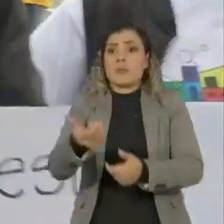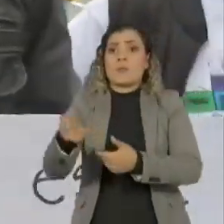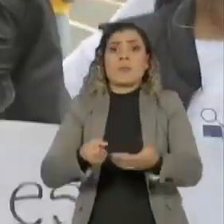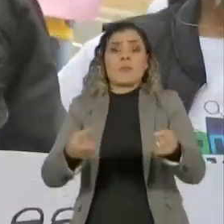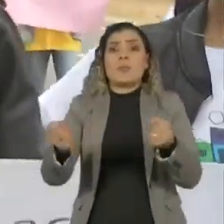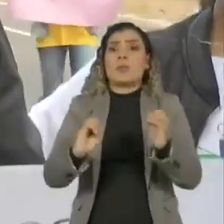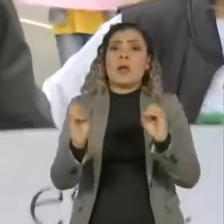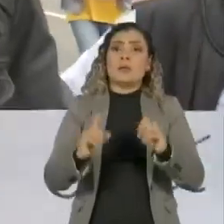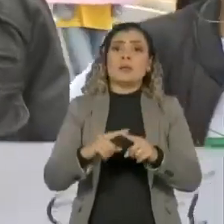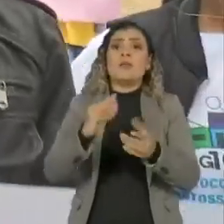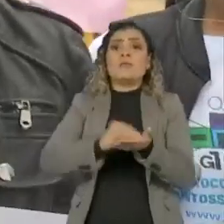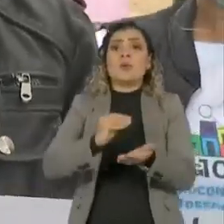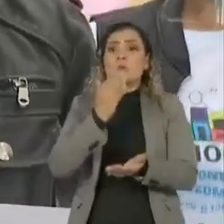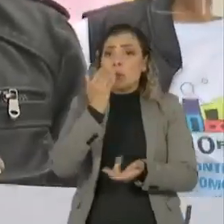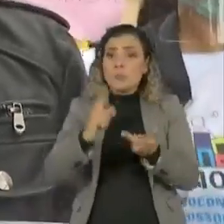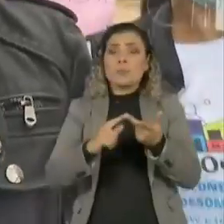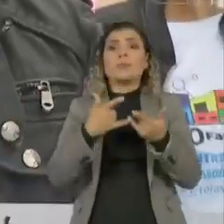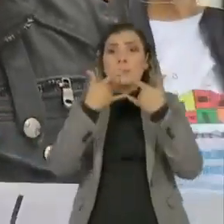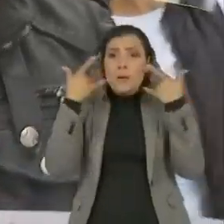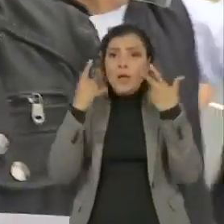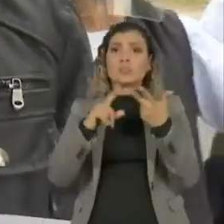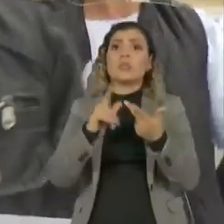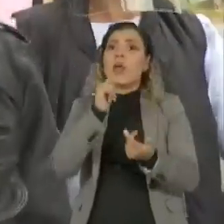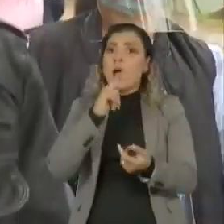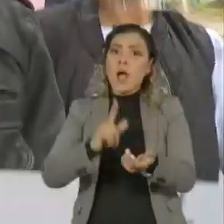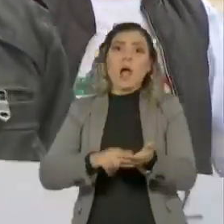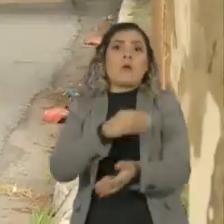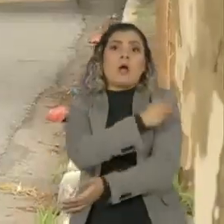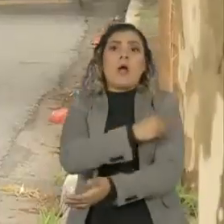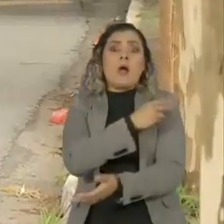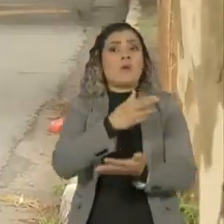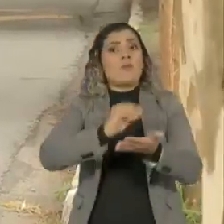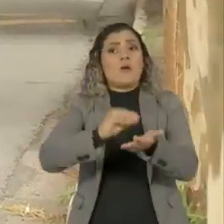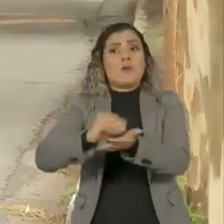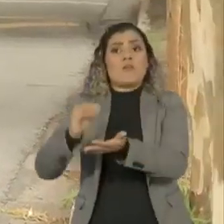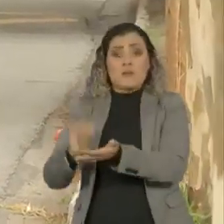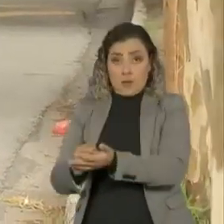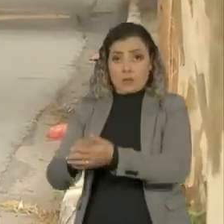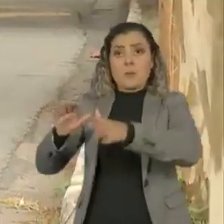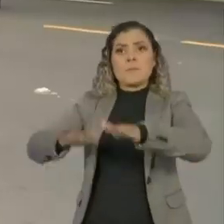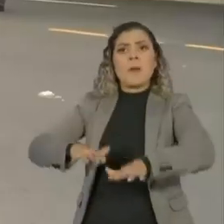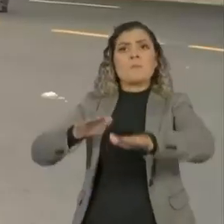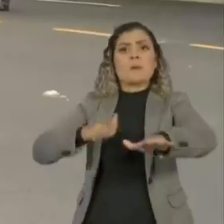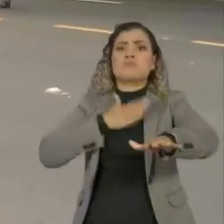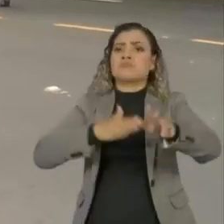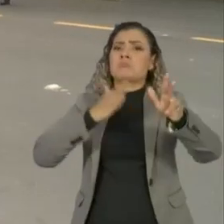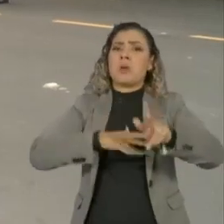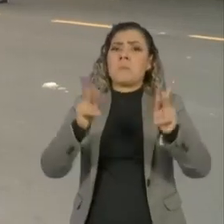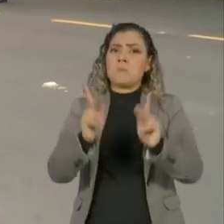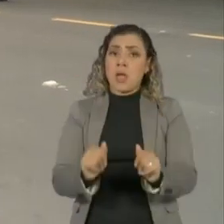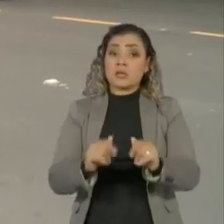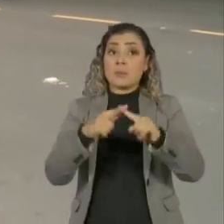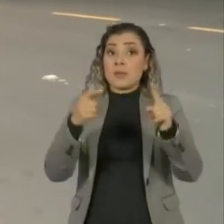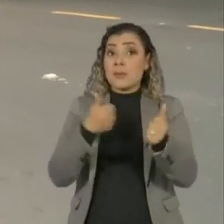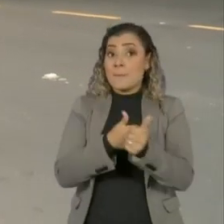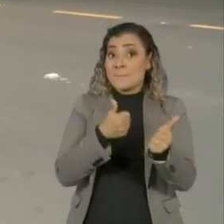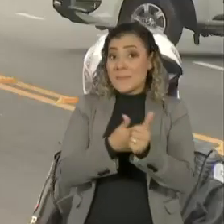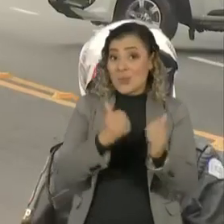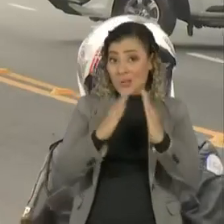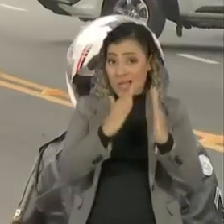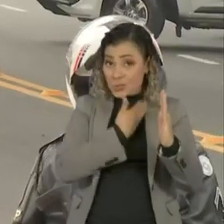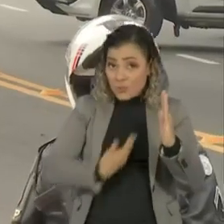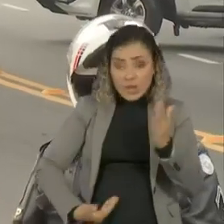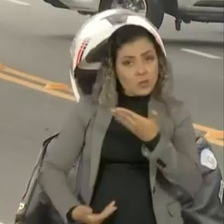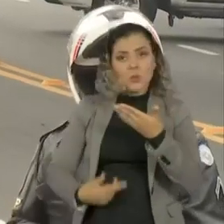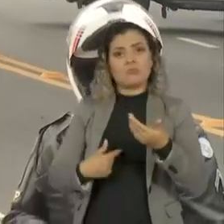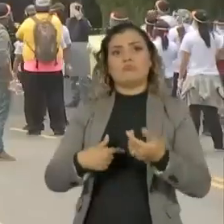Falta comida, álcool gel, máscara, falta água, falta um monte de coisa. O protesto seguiu pacífico. Mais próximo ao palácio, a tropa de choque